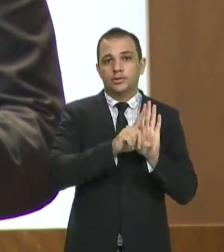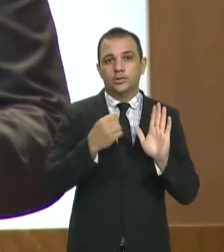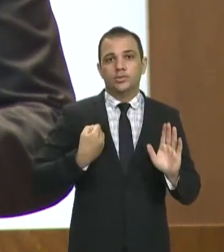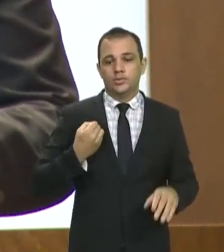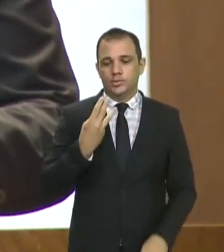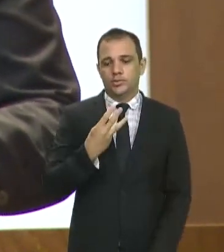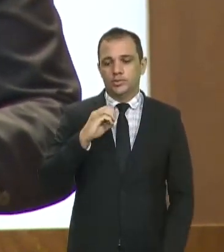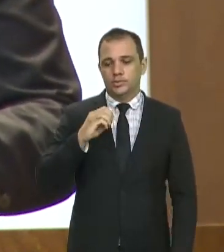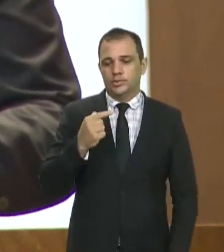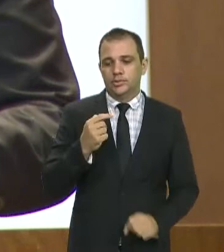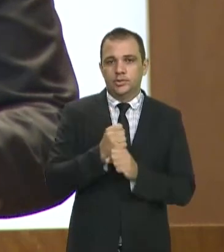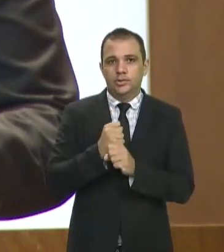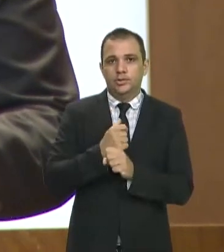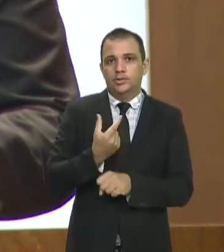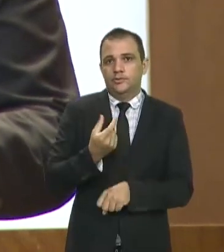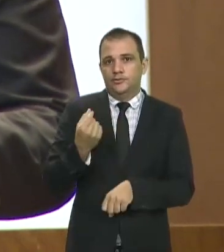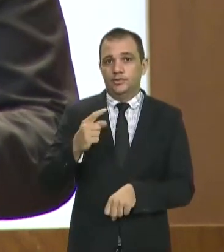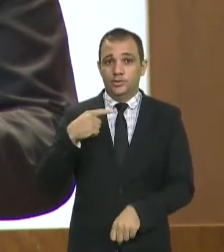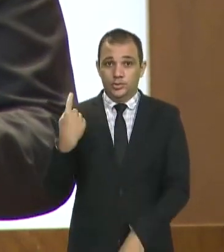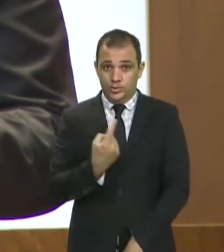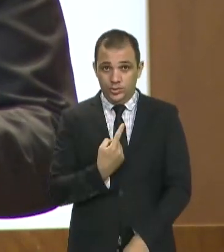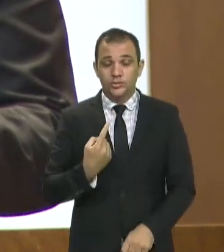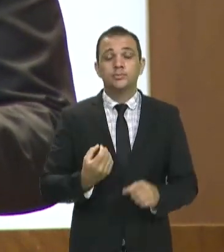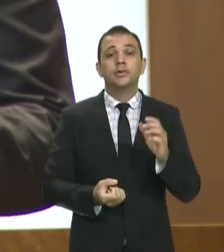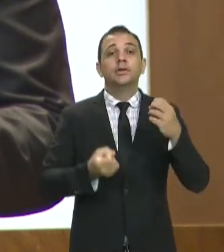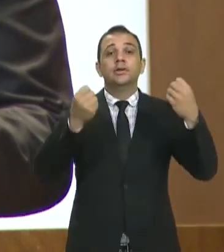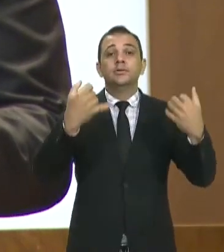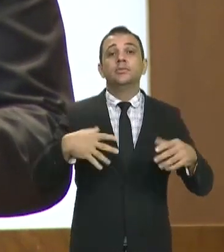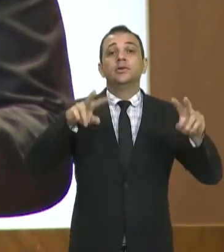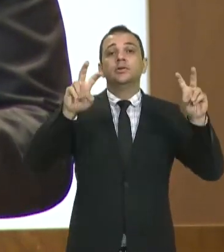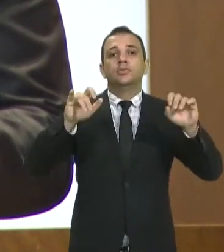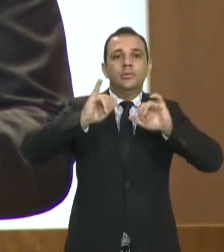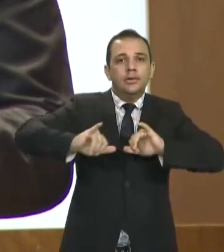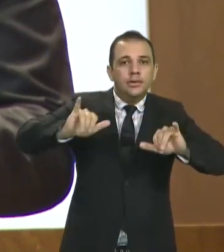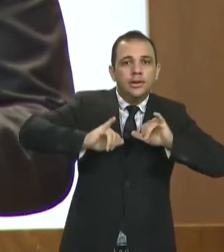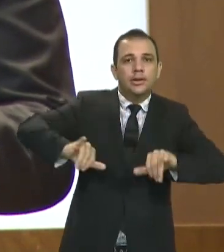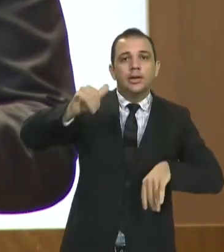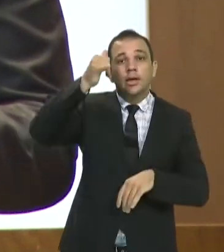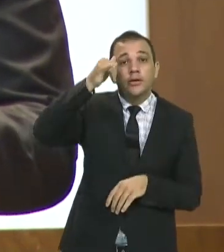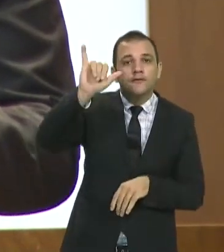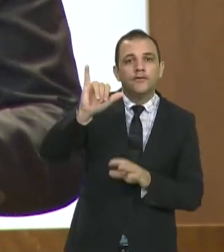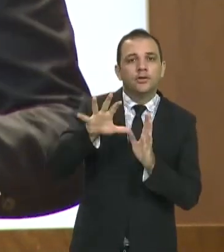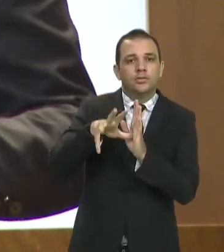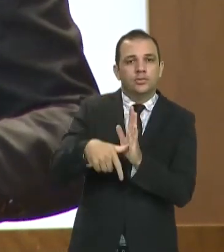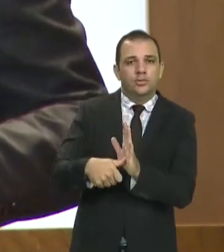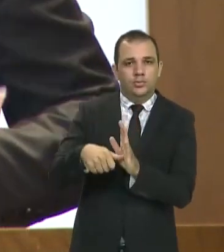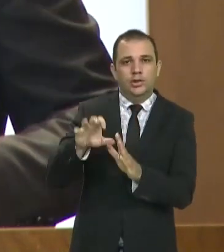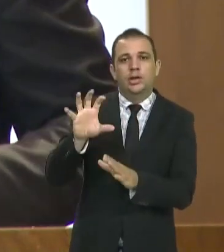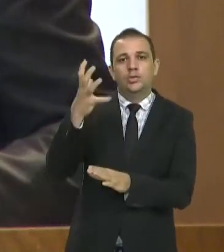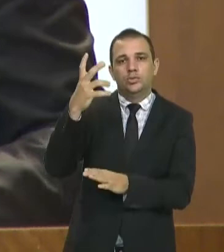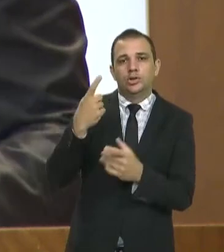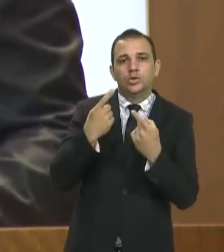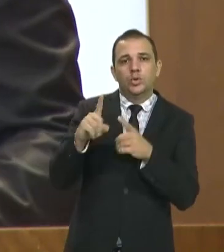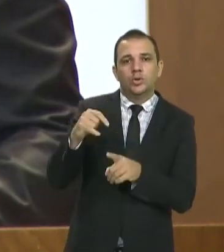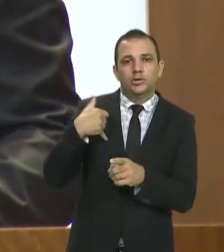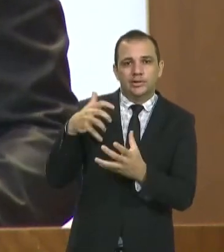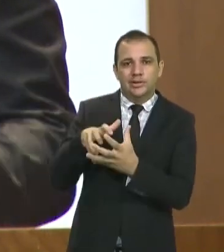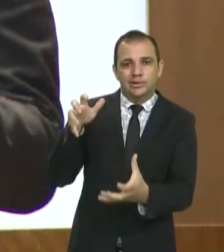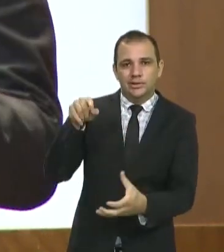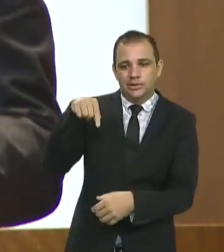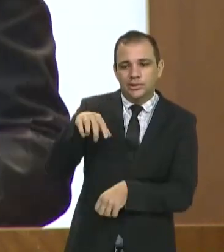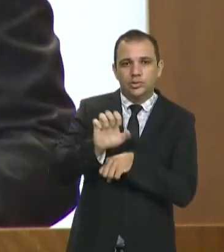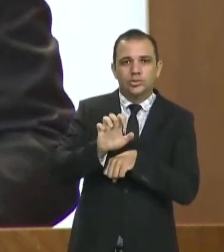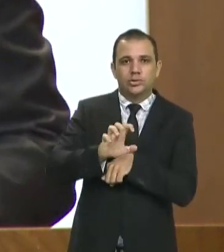nossa autoria, que dispõe sobre a campanha de combate aos golpes financeiros praticados contra idosos no estado do